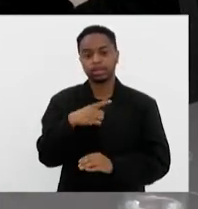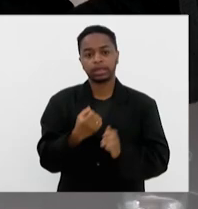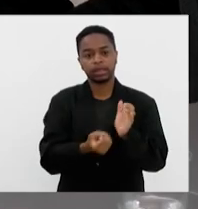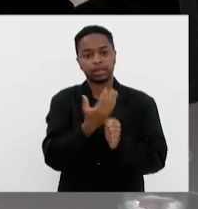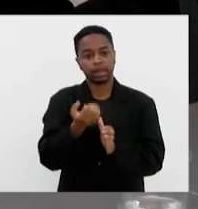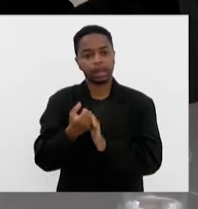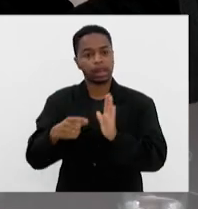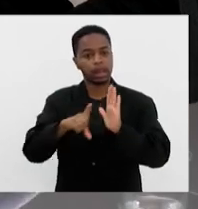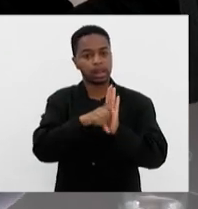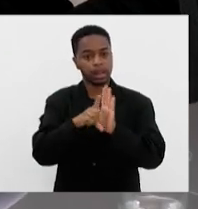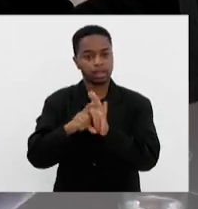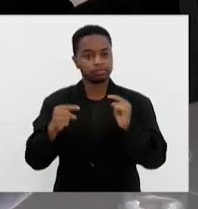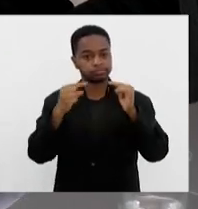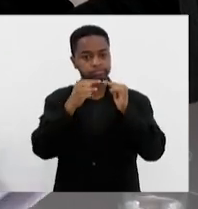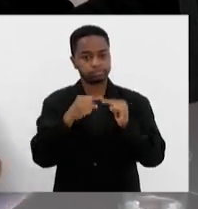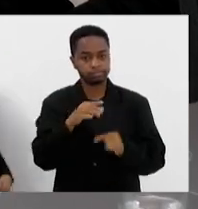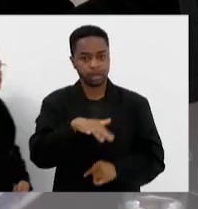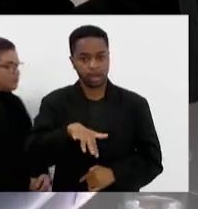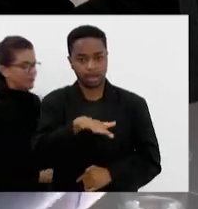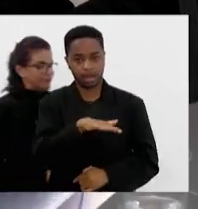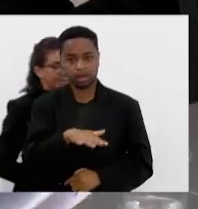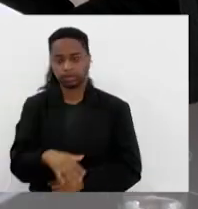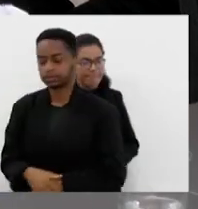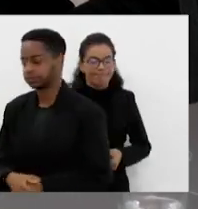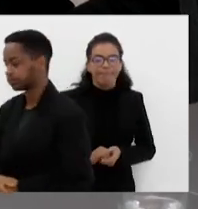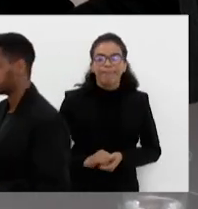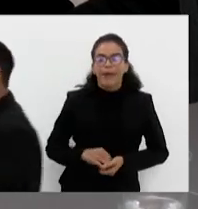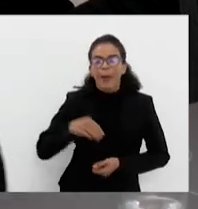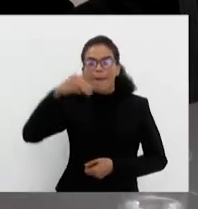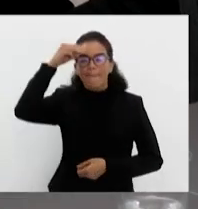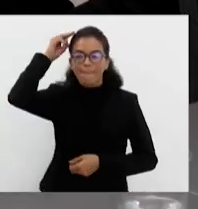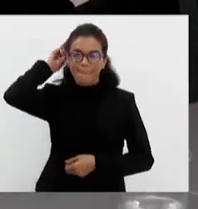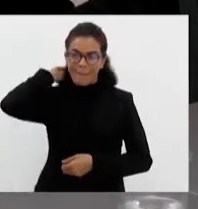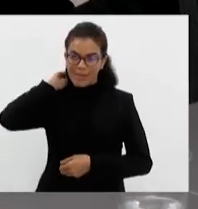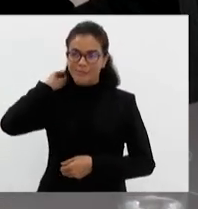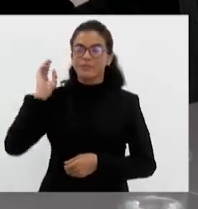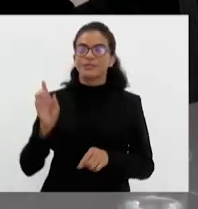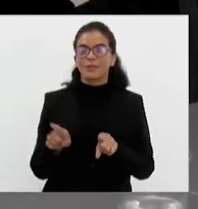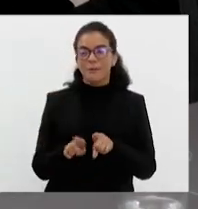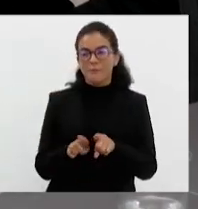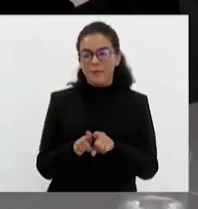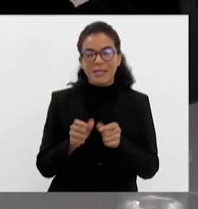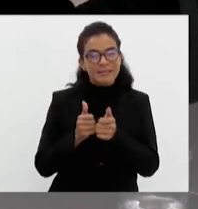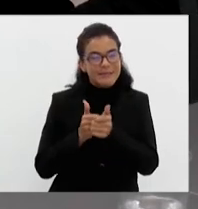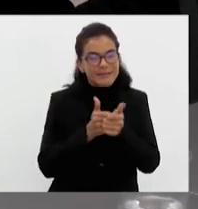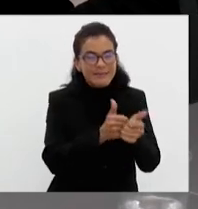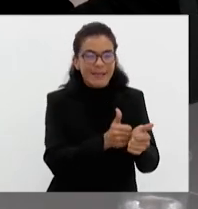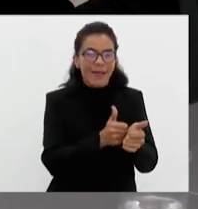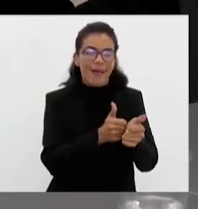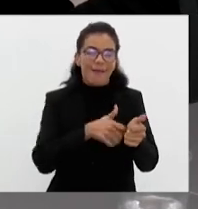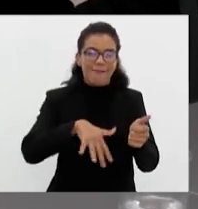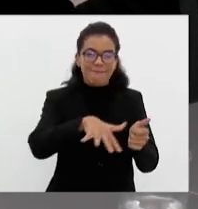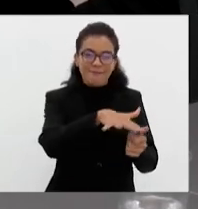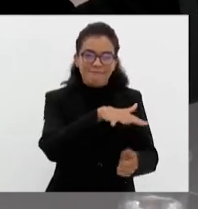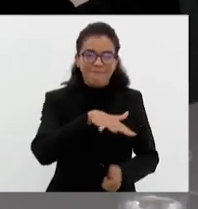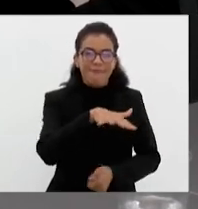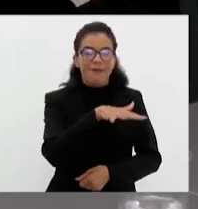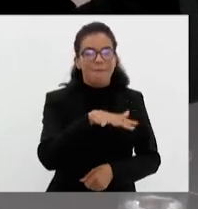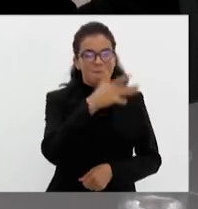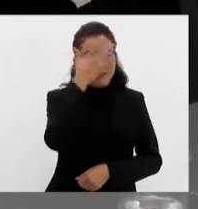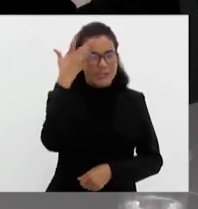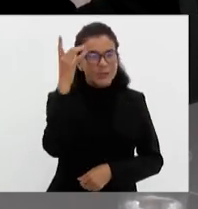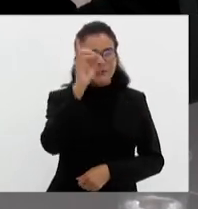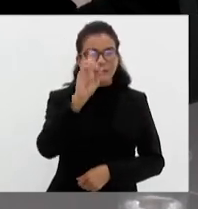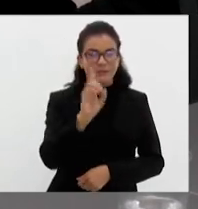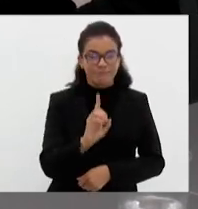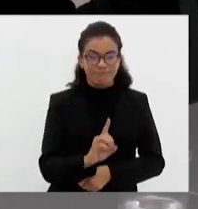nesse sentido. E o então deputado Márcio Pacheco, Vossa Excelência segue na mesma linha de pessoas com deficiência